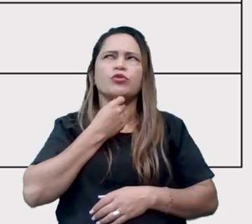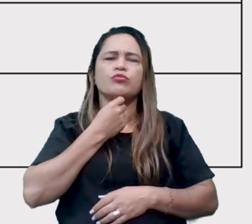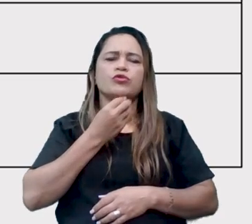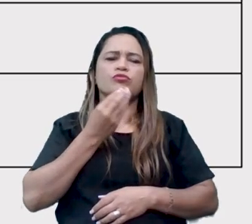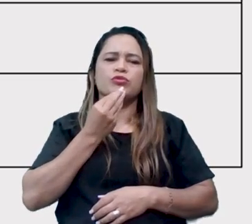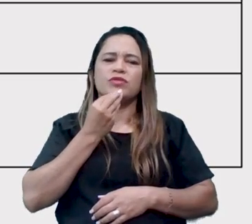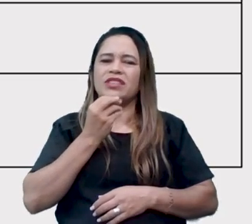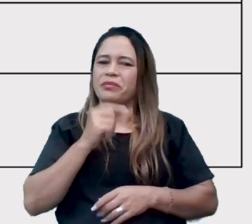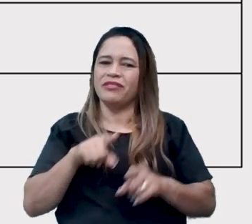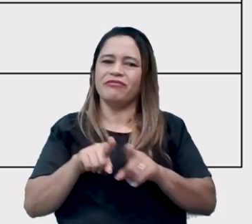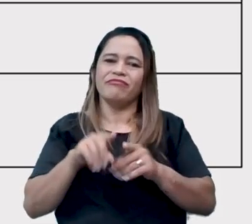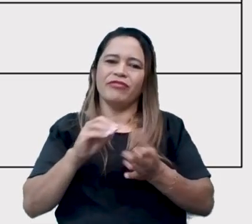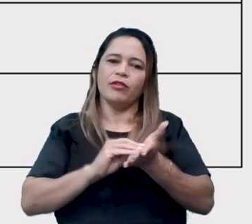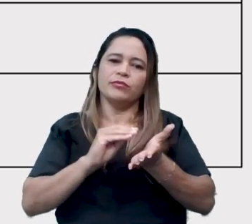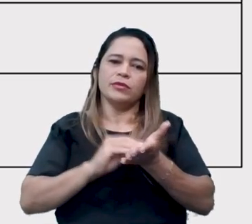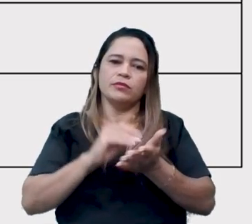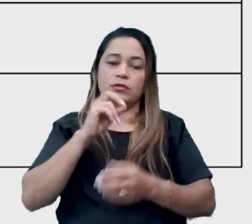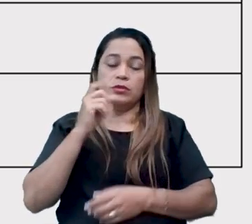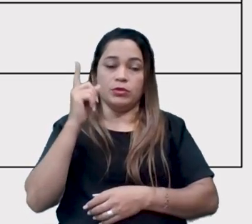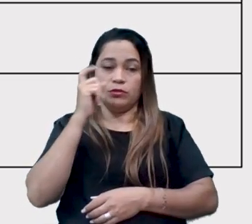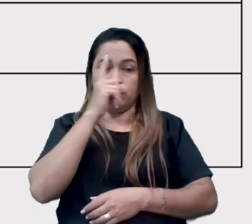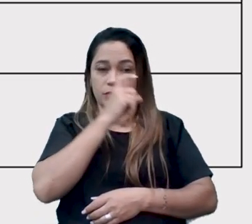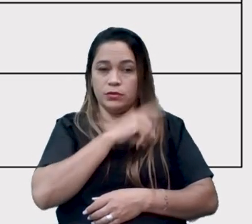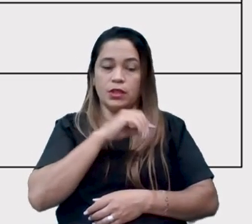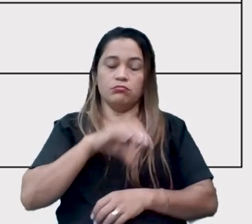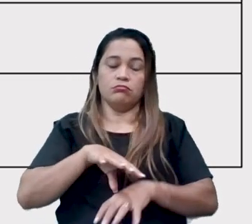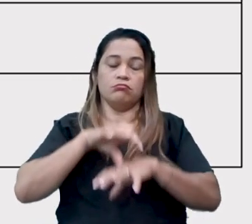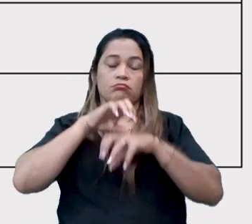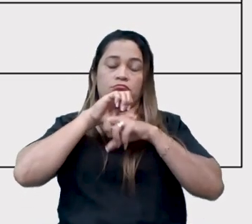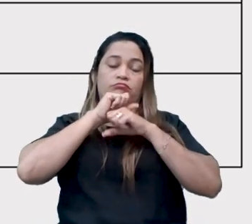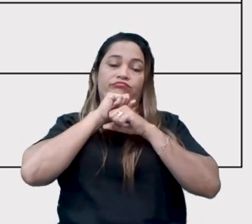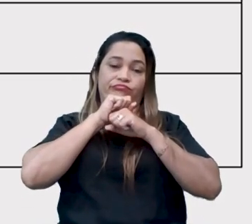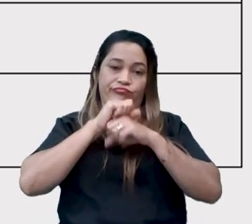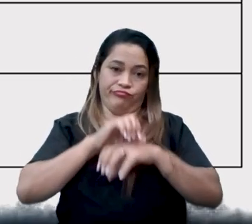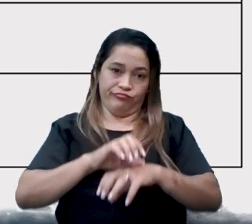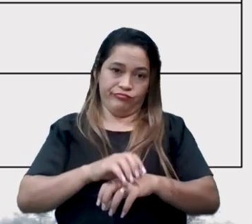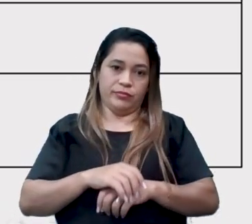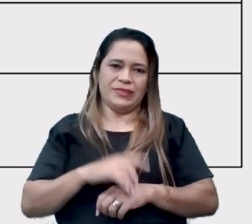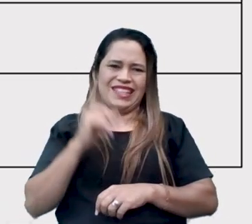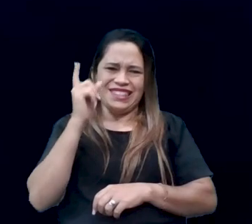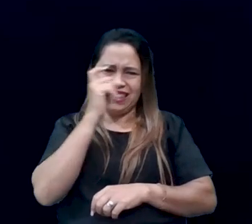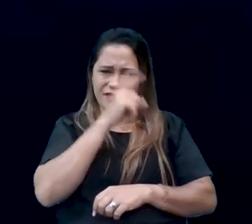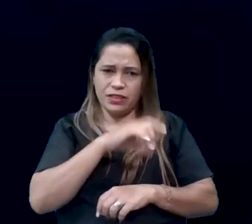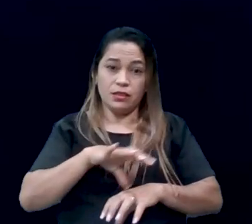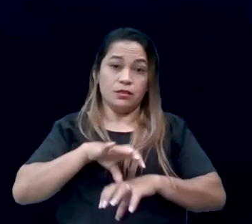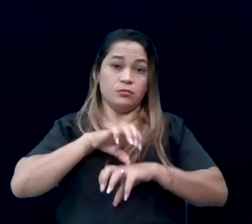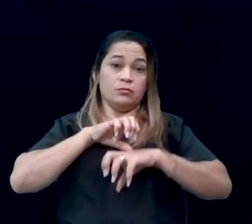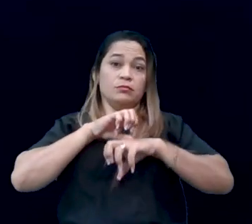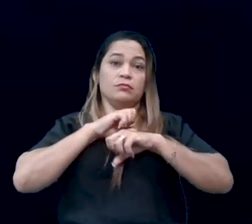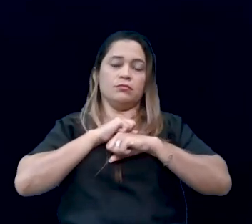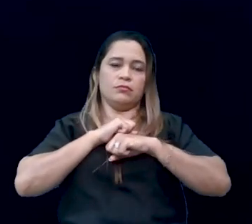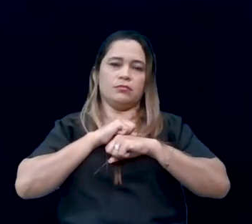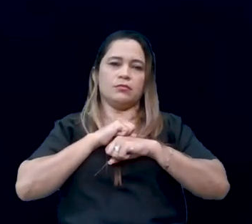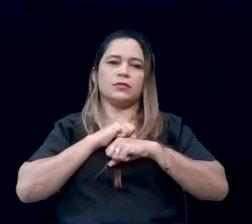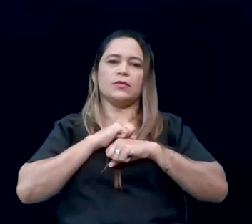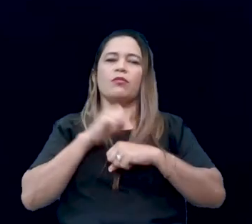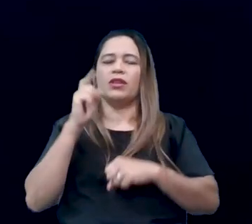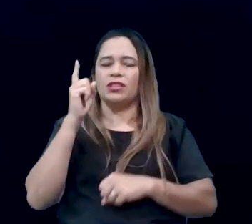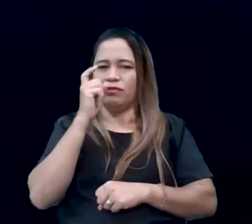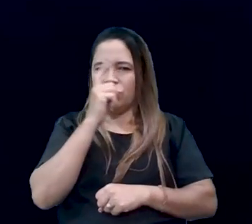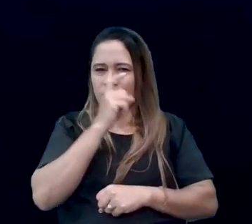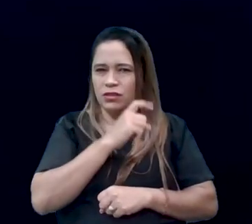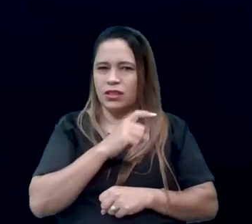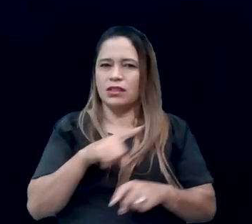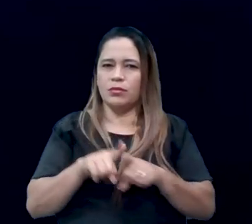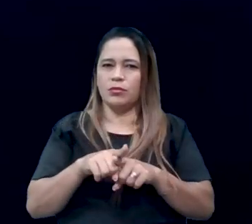uma dificuldade para a respiração. Volta para cá. Essa dificuldade para a respiração, ela foi uma dificuldade também